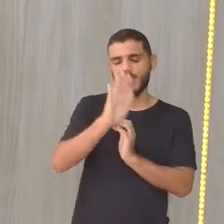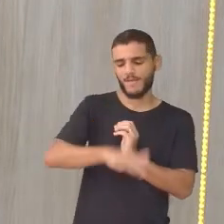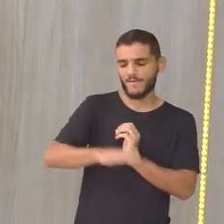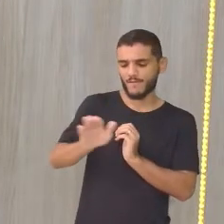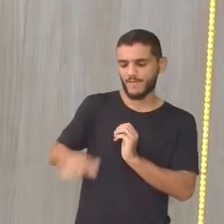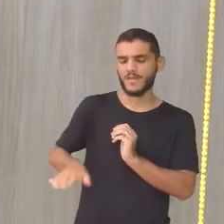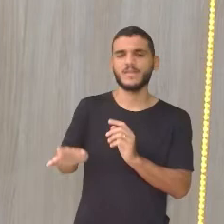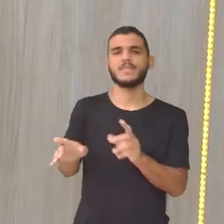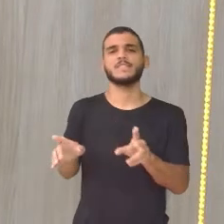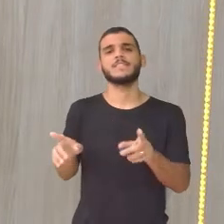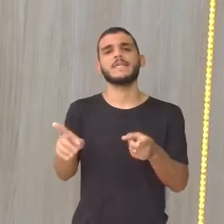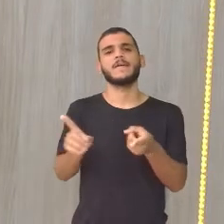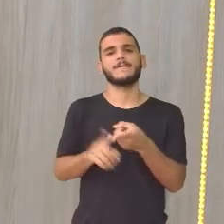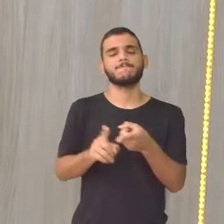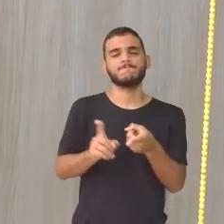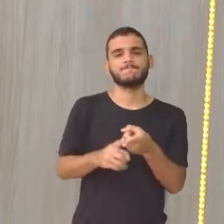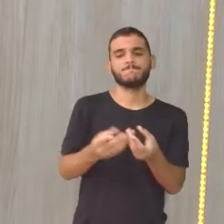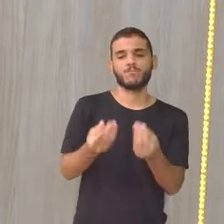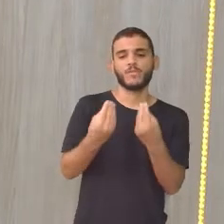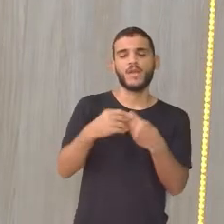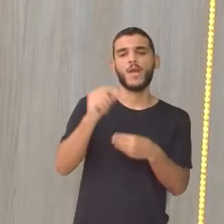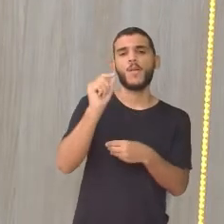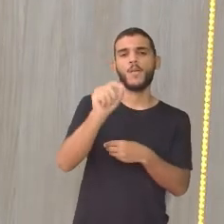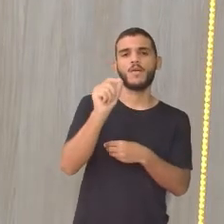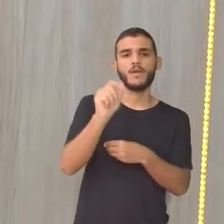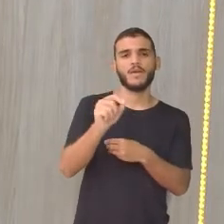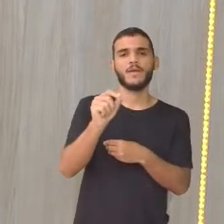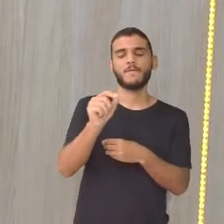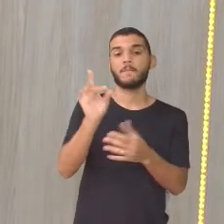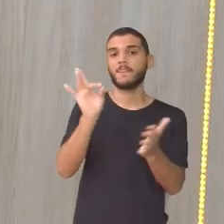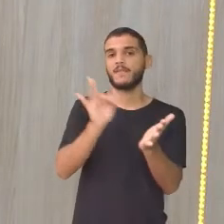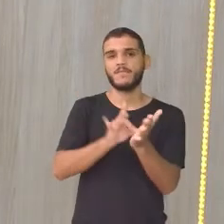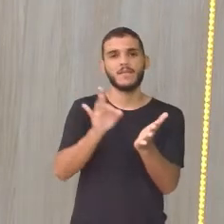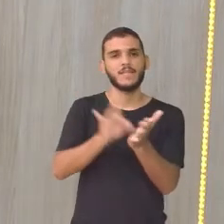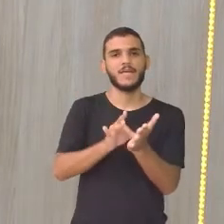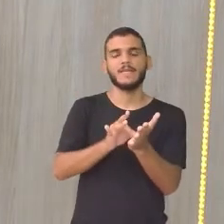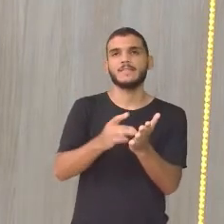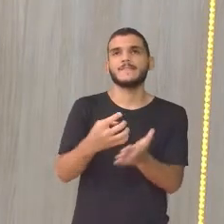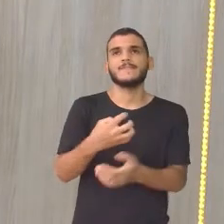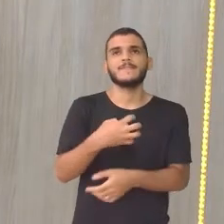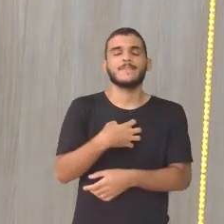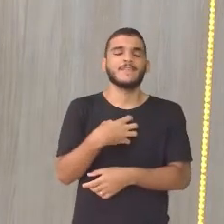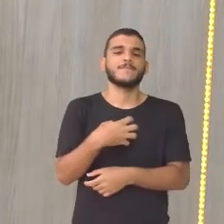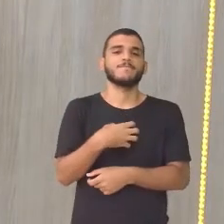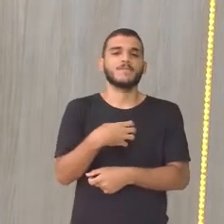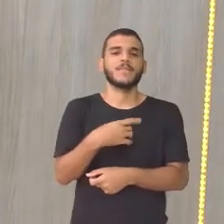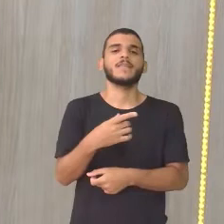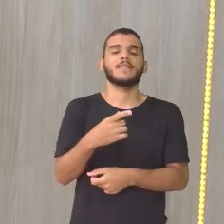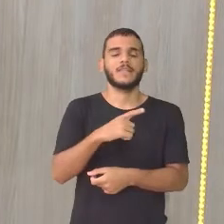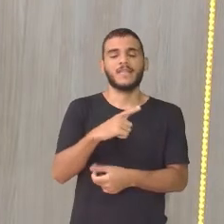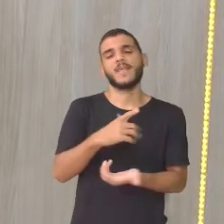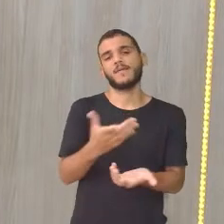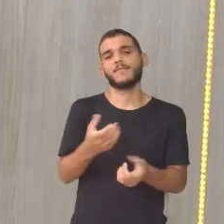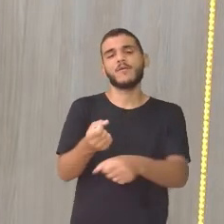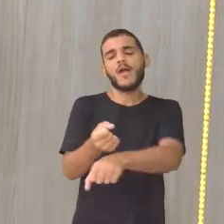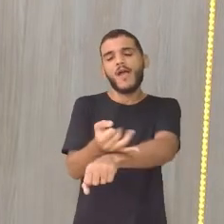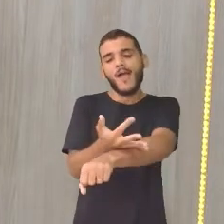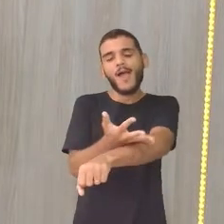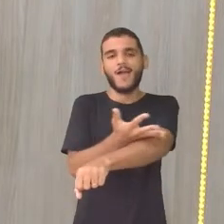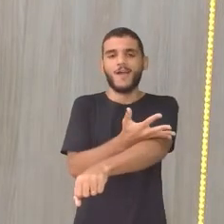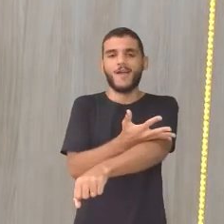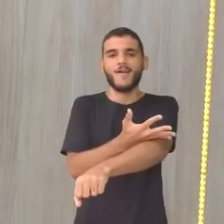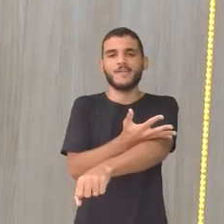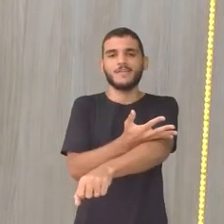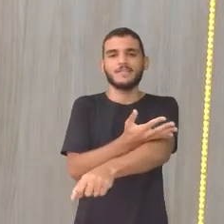traz essas realidades e nos desperta, não é? Sentimentos, não é? Emoções de todos